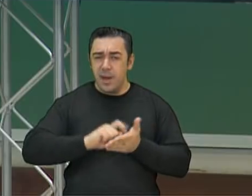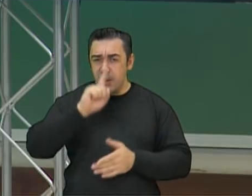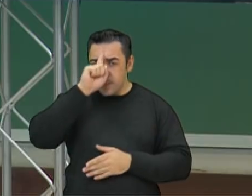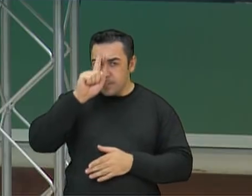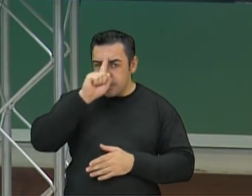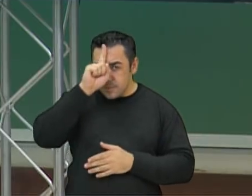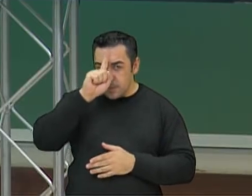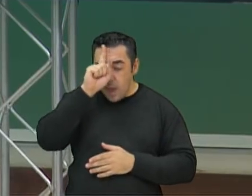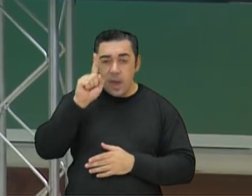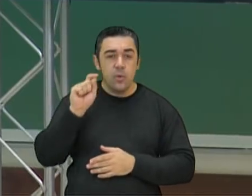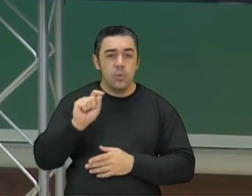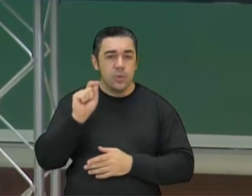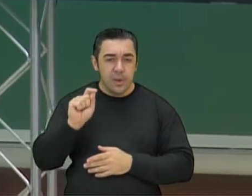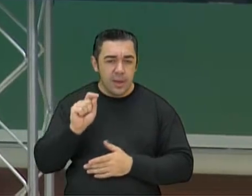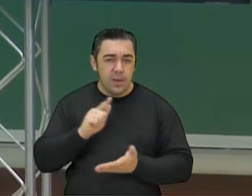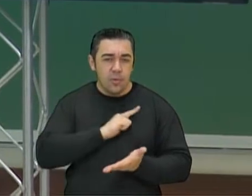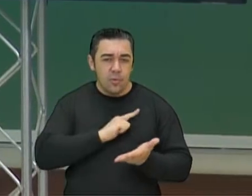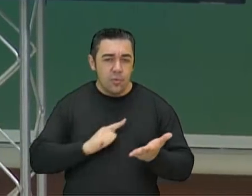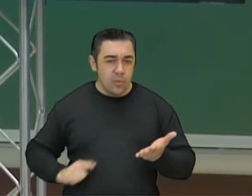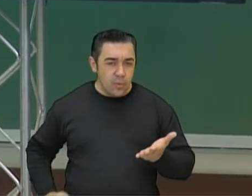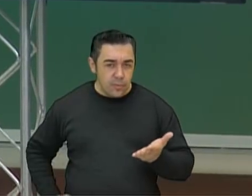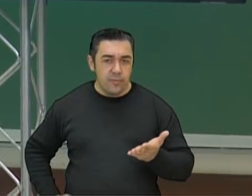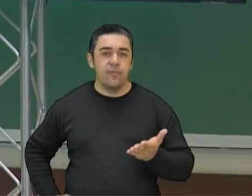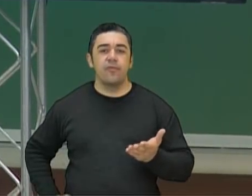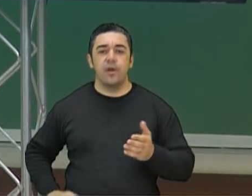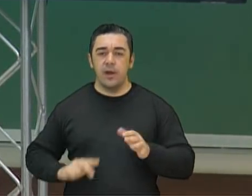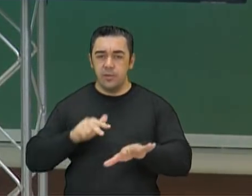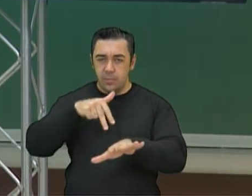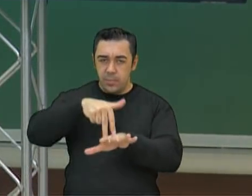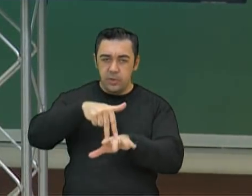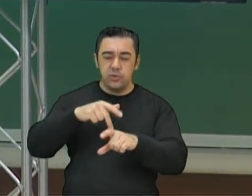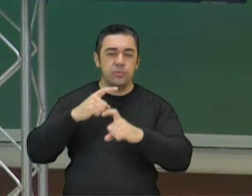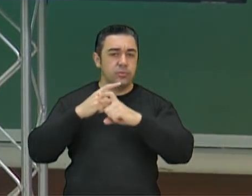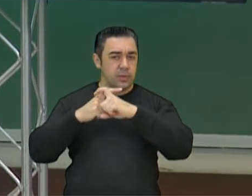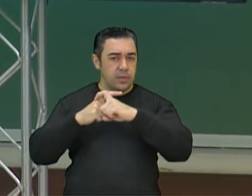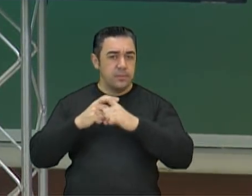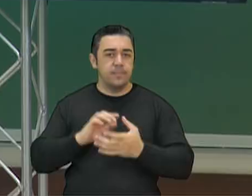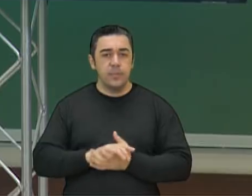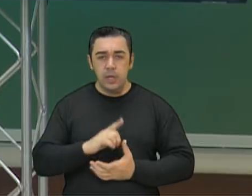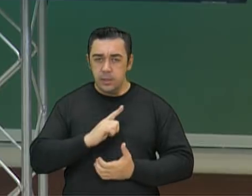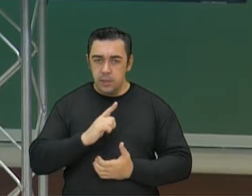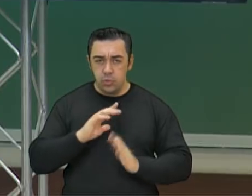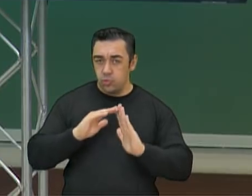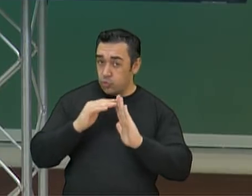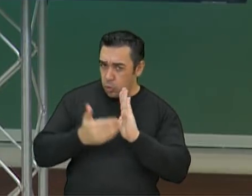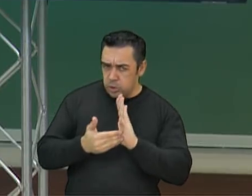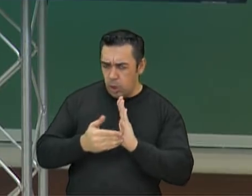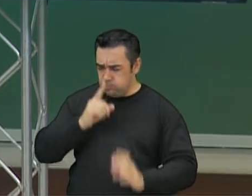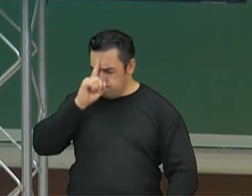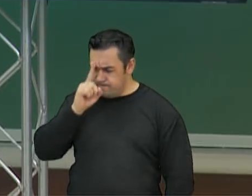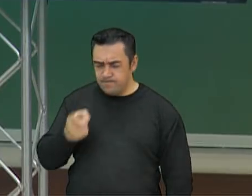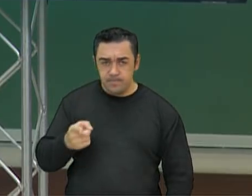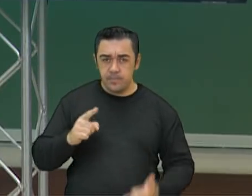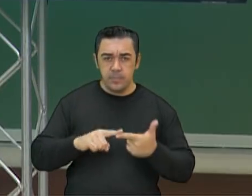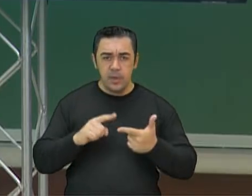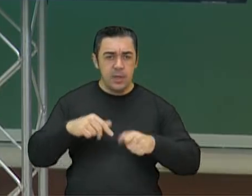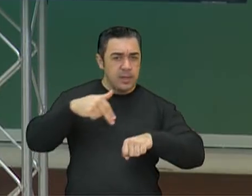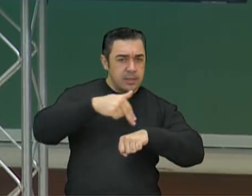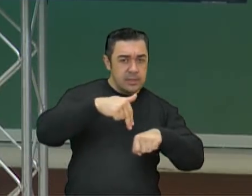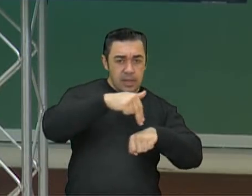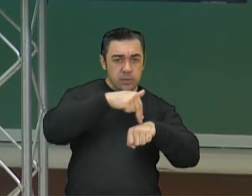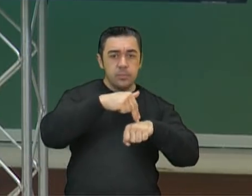um governo nazista. Entre essas ideias apareciam totalitarismo, nacionalismo,